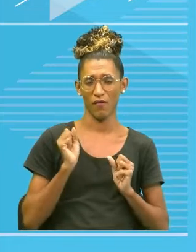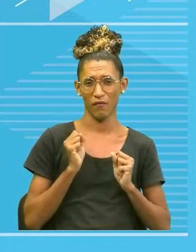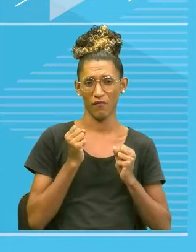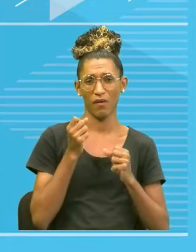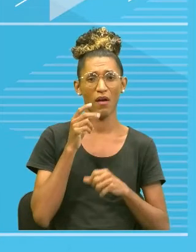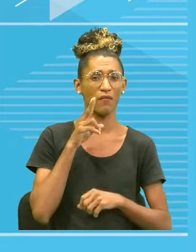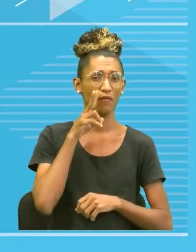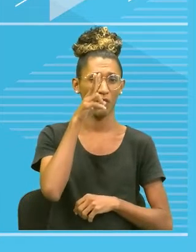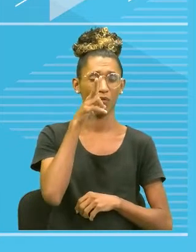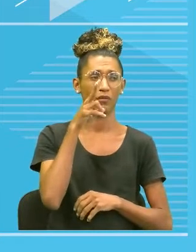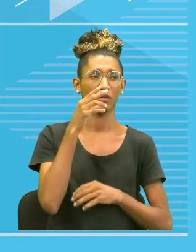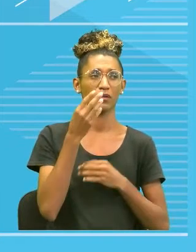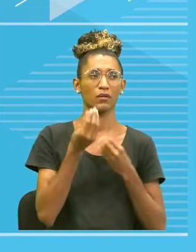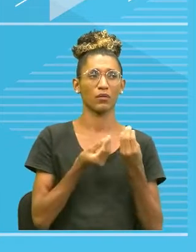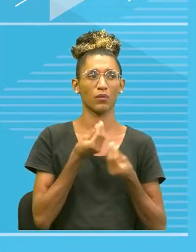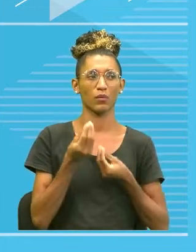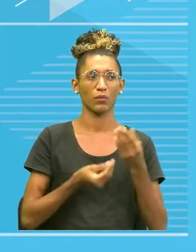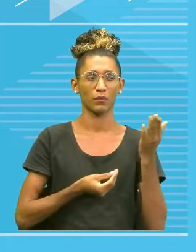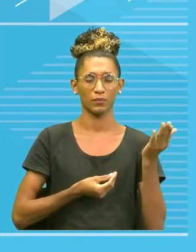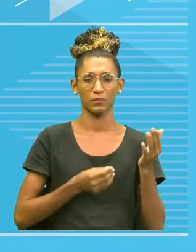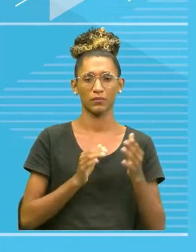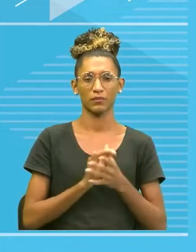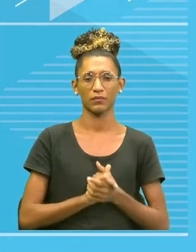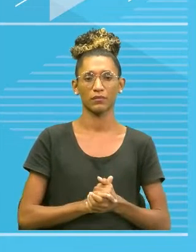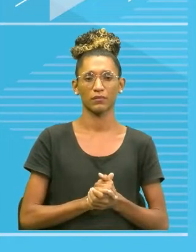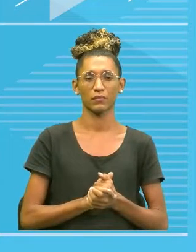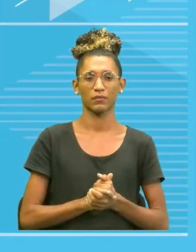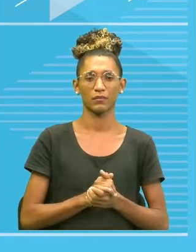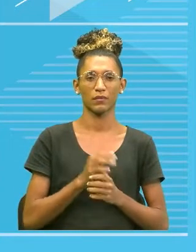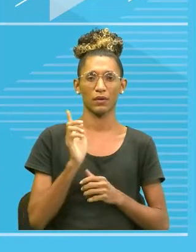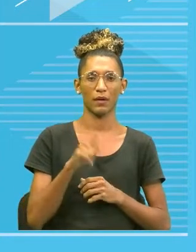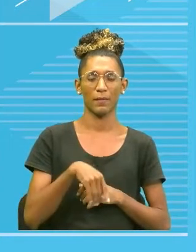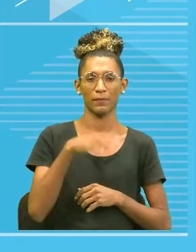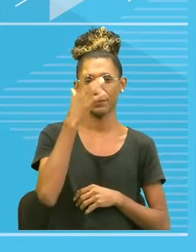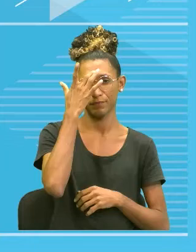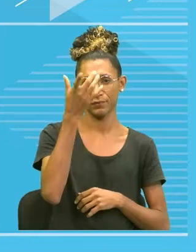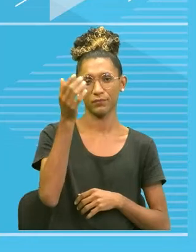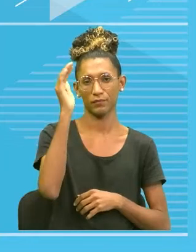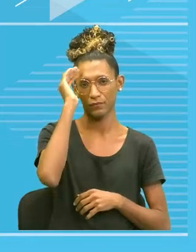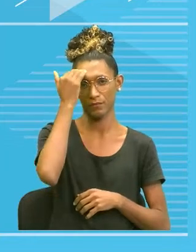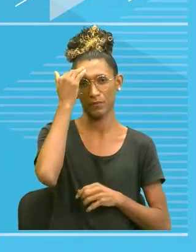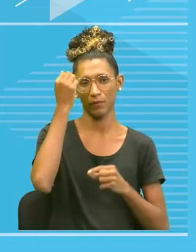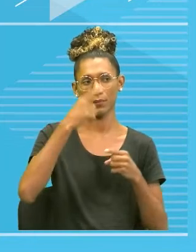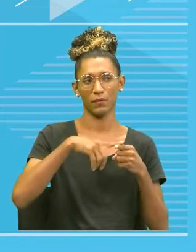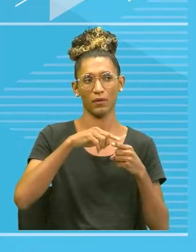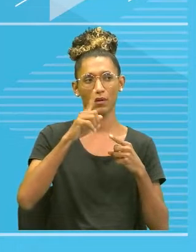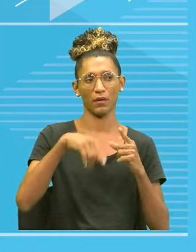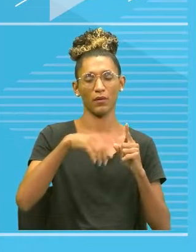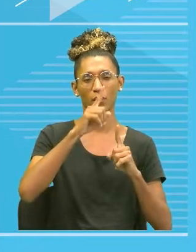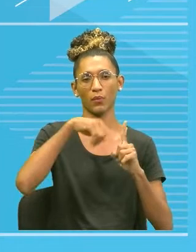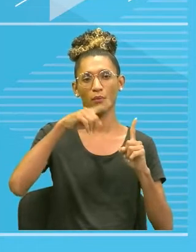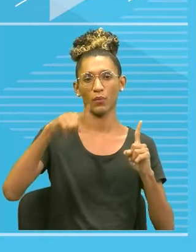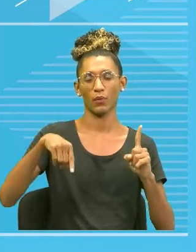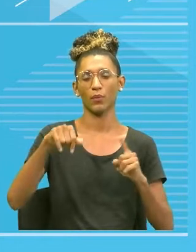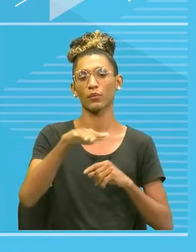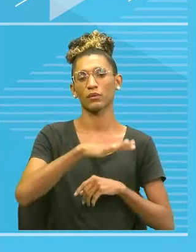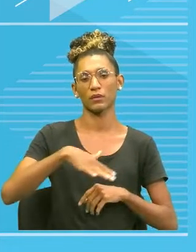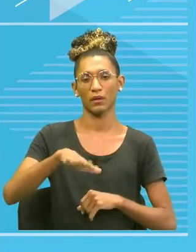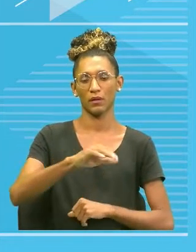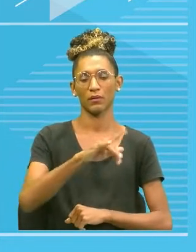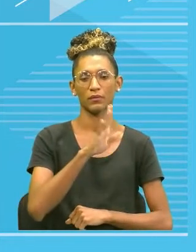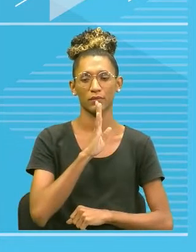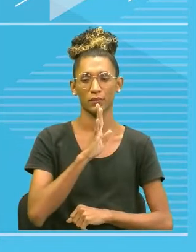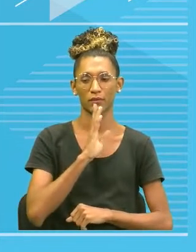do gráfico. E dessa forma, é mais fácil você entender, por quê? Porque é um gráfico de área conhecida. Que gráfico é